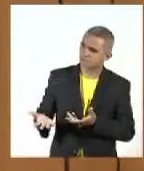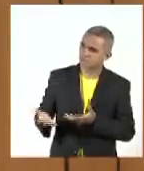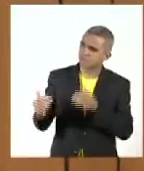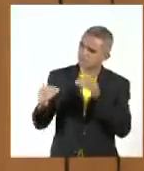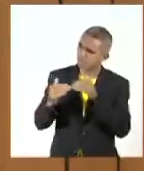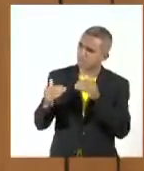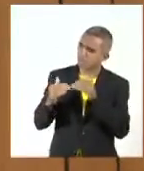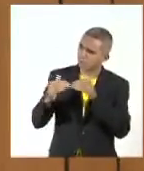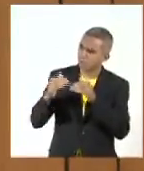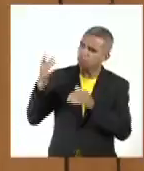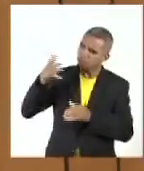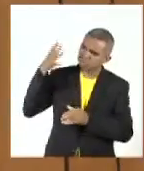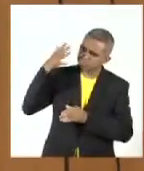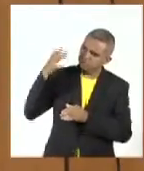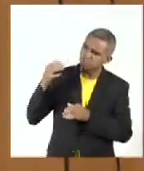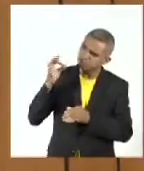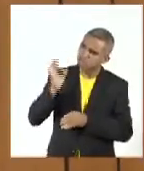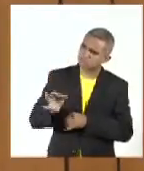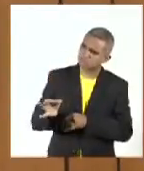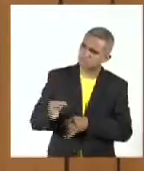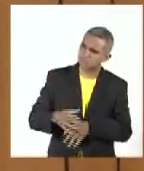ele diz.